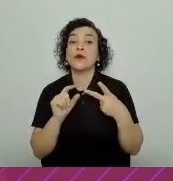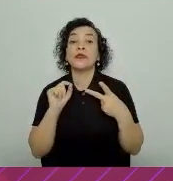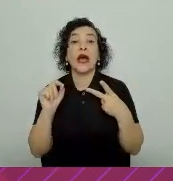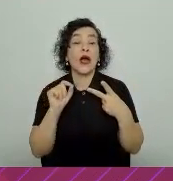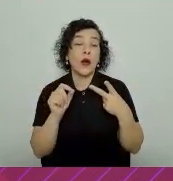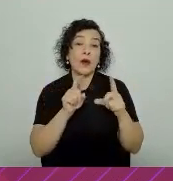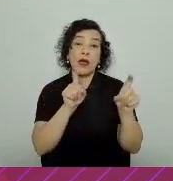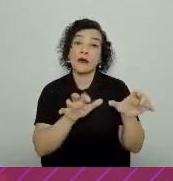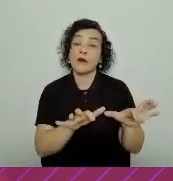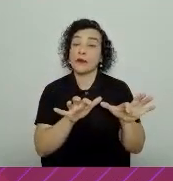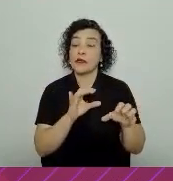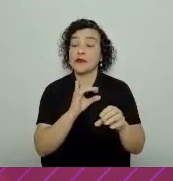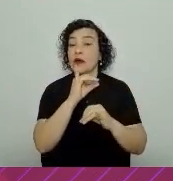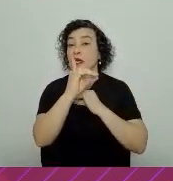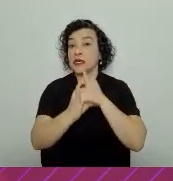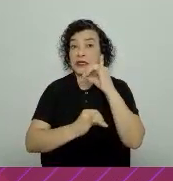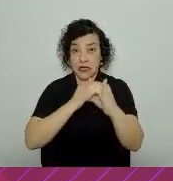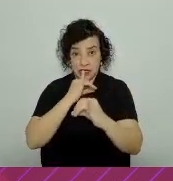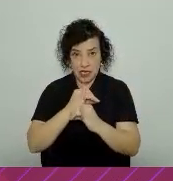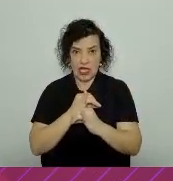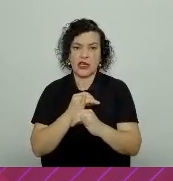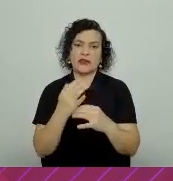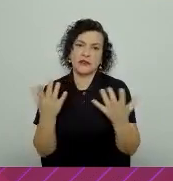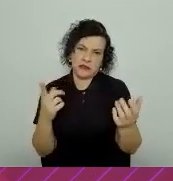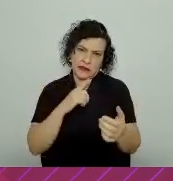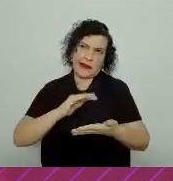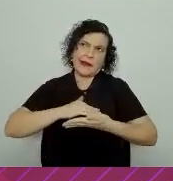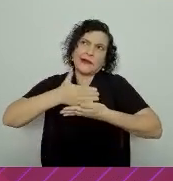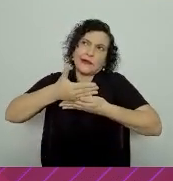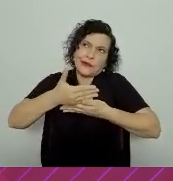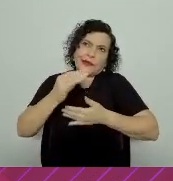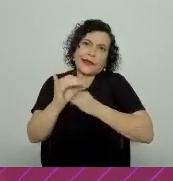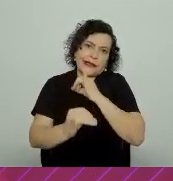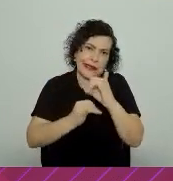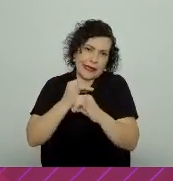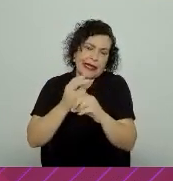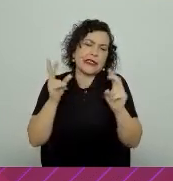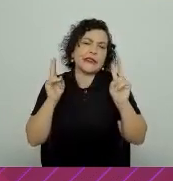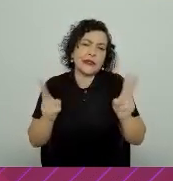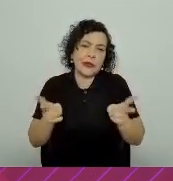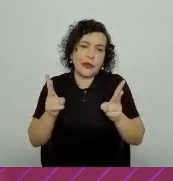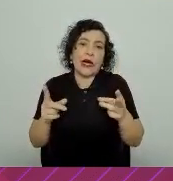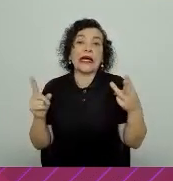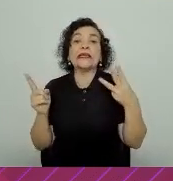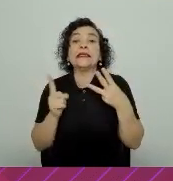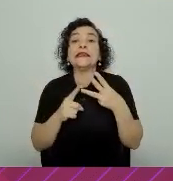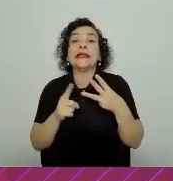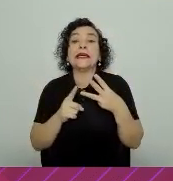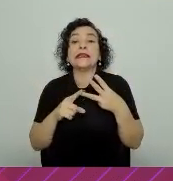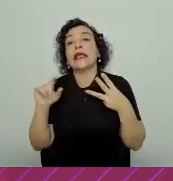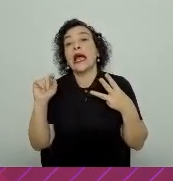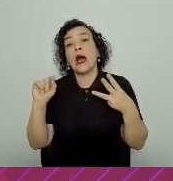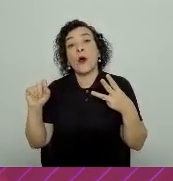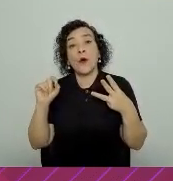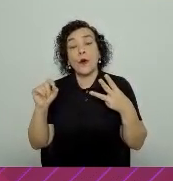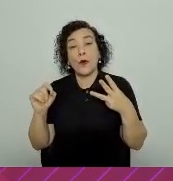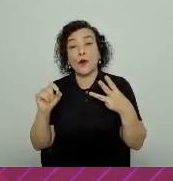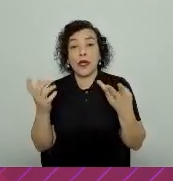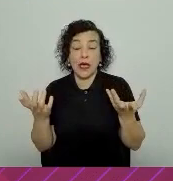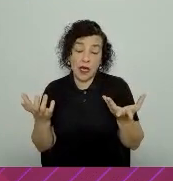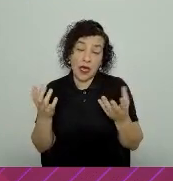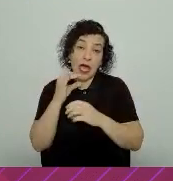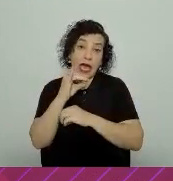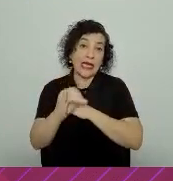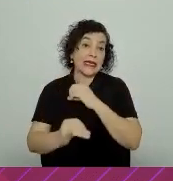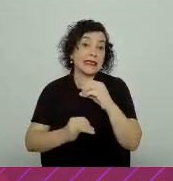internet nós temos ainda não é notebook a internet tá aí terceira onda foi a internet móvel